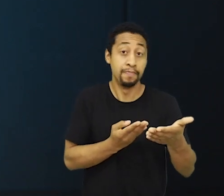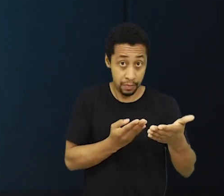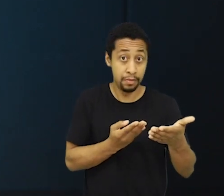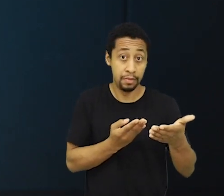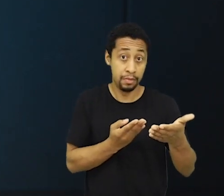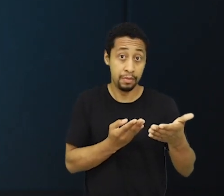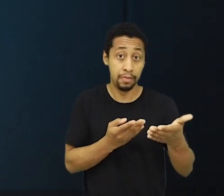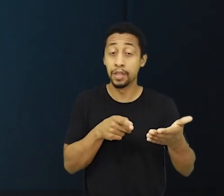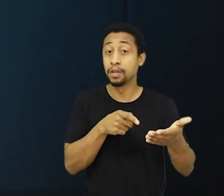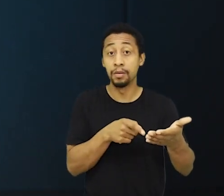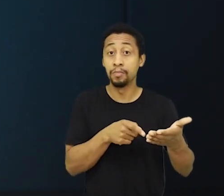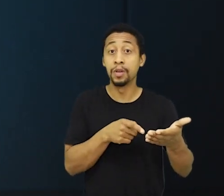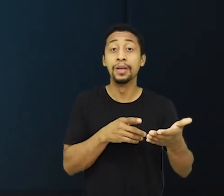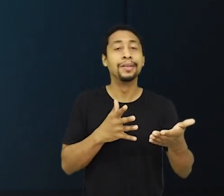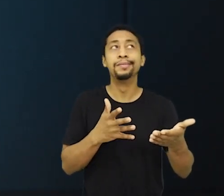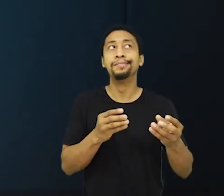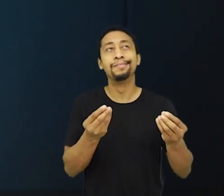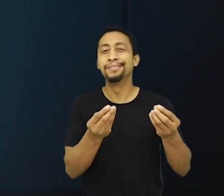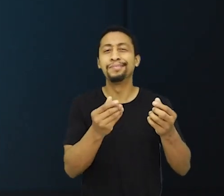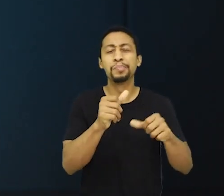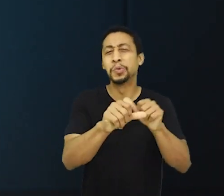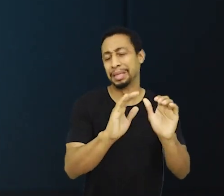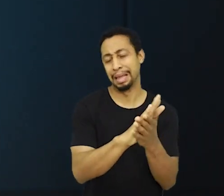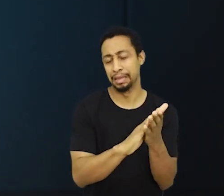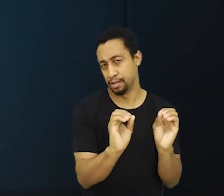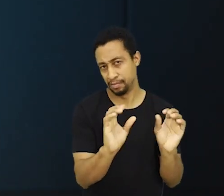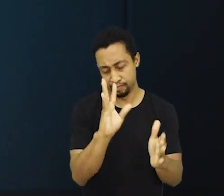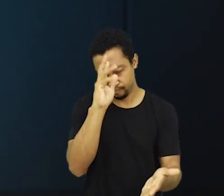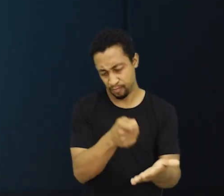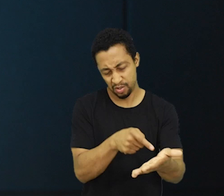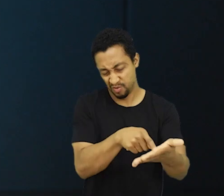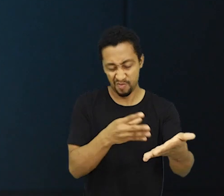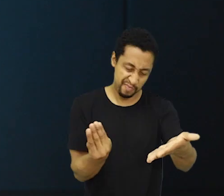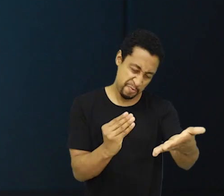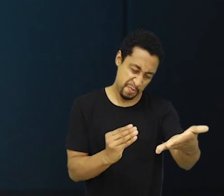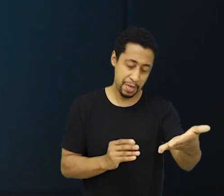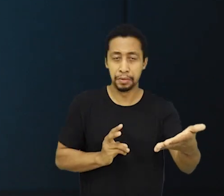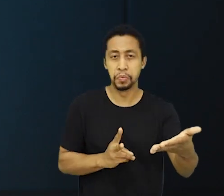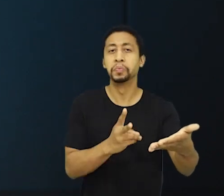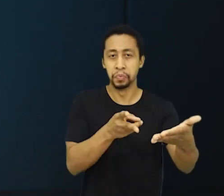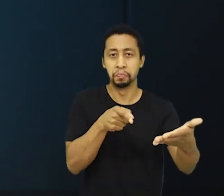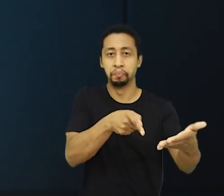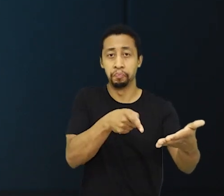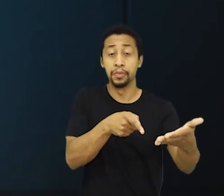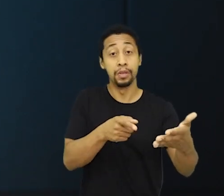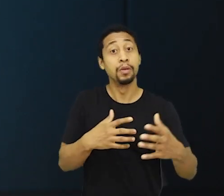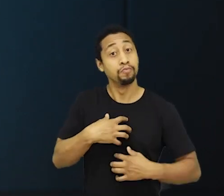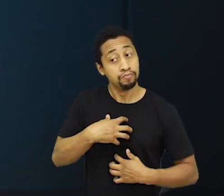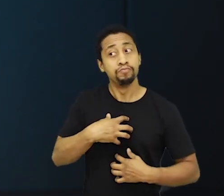tem assim, manifestação, não modifica em nada a sentença. De modo que, nesse aspecto, eu tive assim, um grande